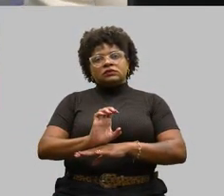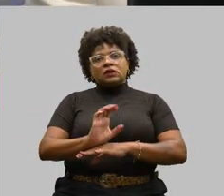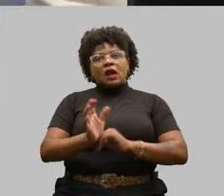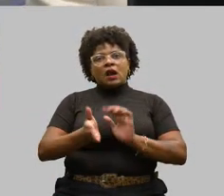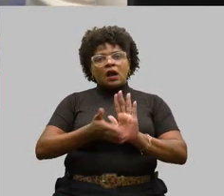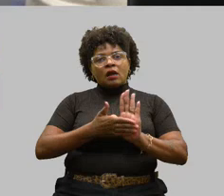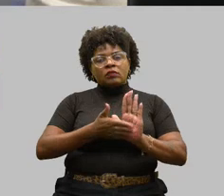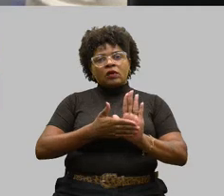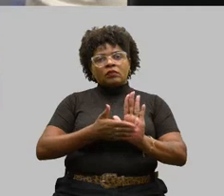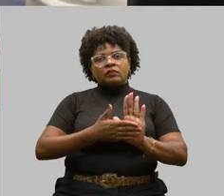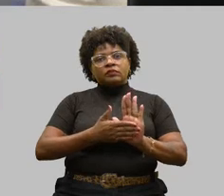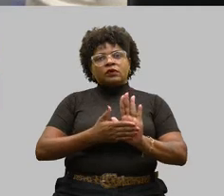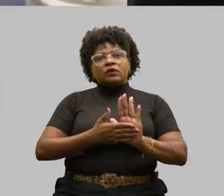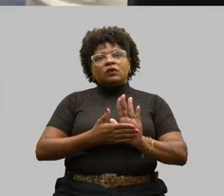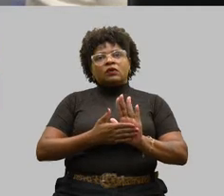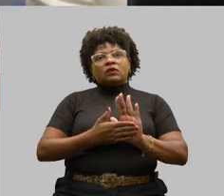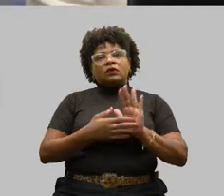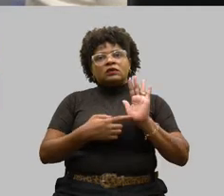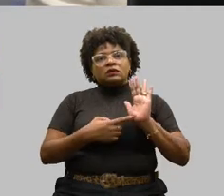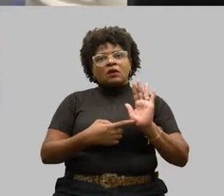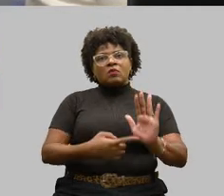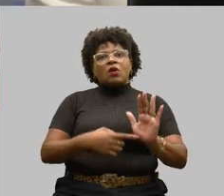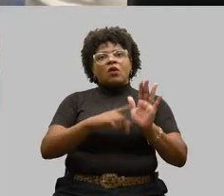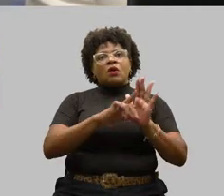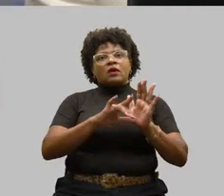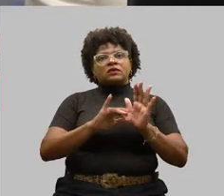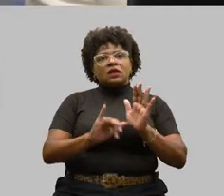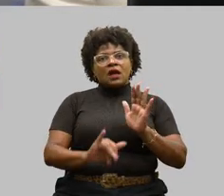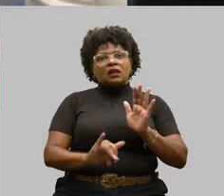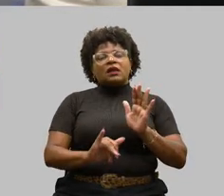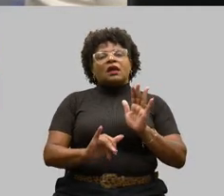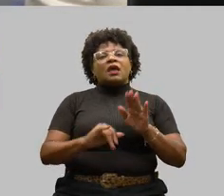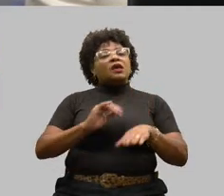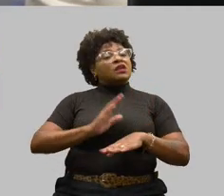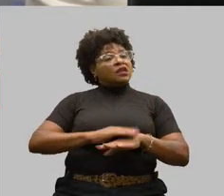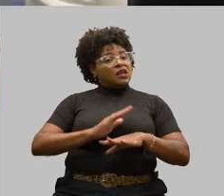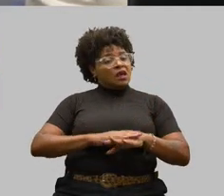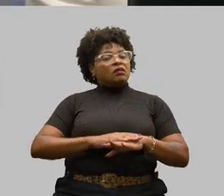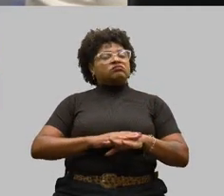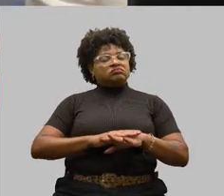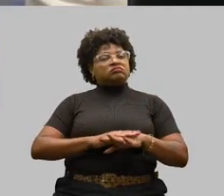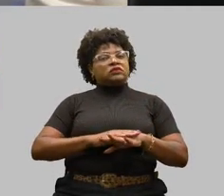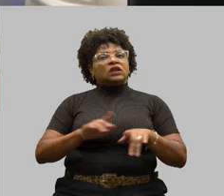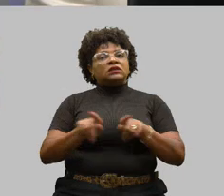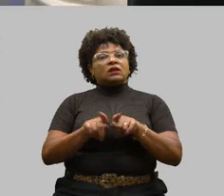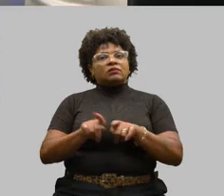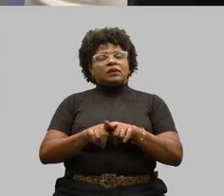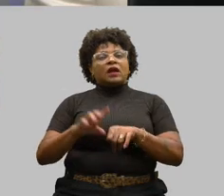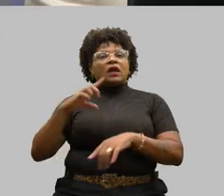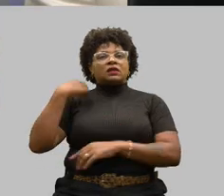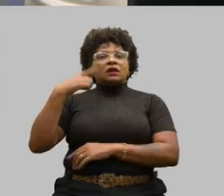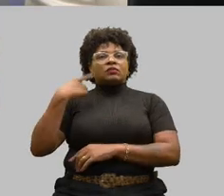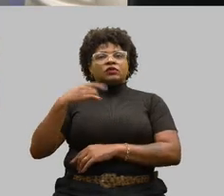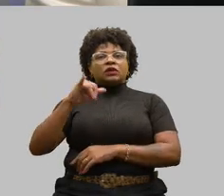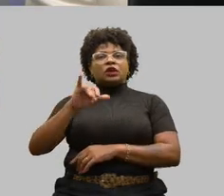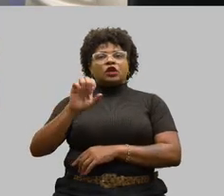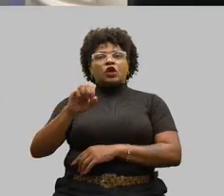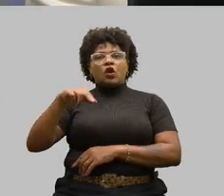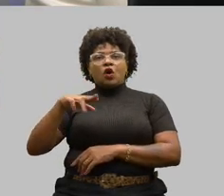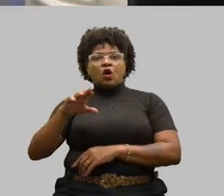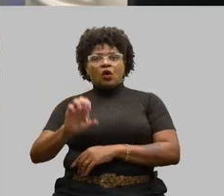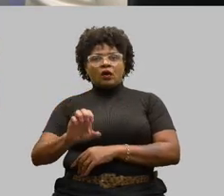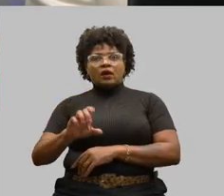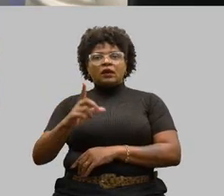que trata a lei proposta por mim pela deputada Ione consiste um pequeno